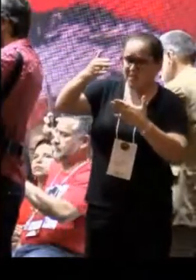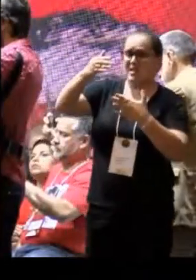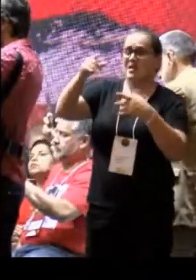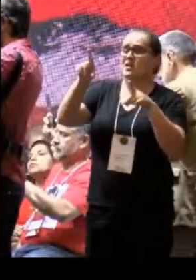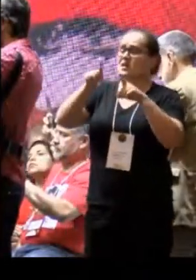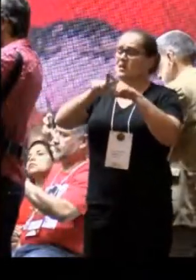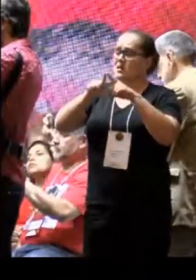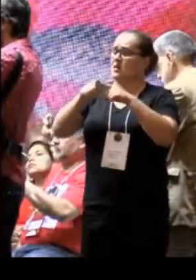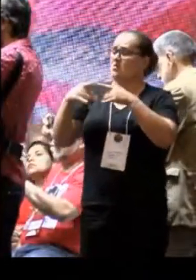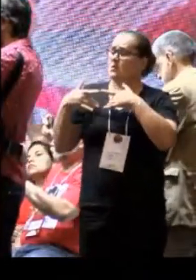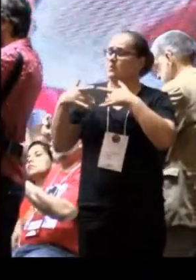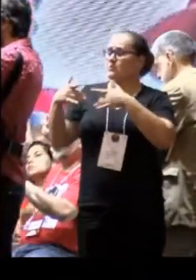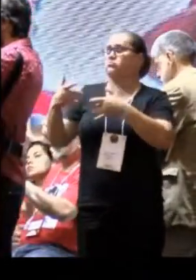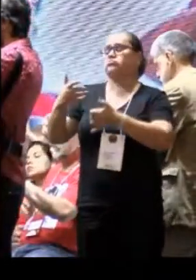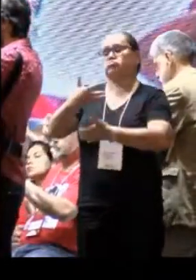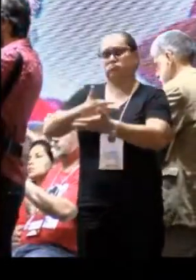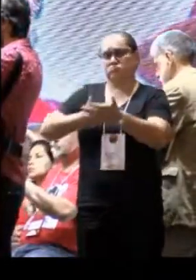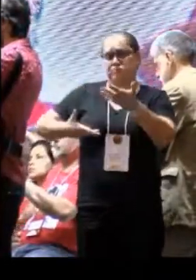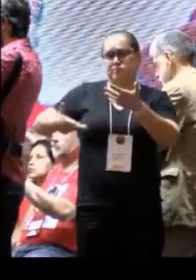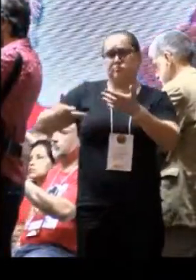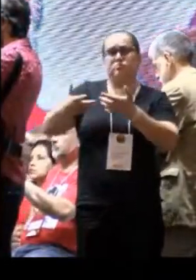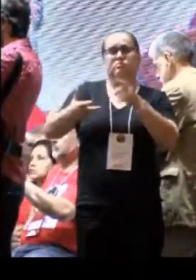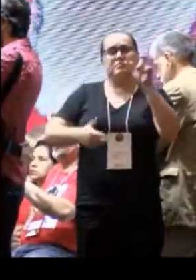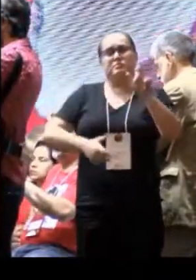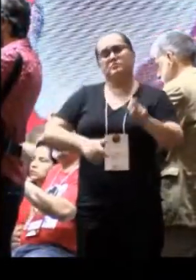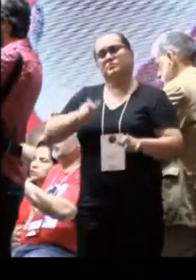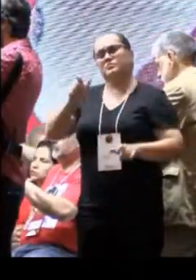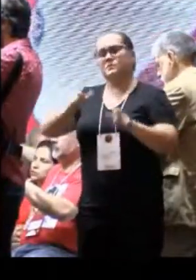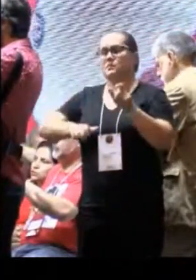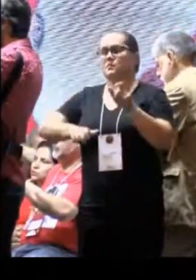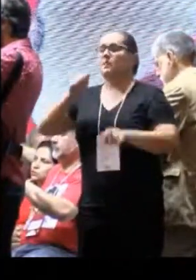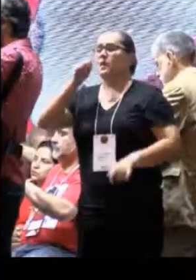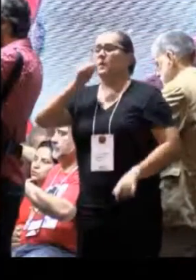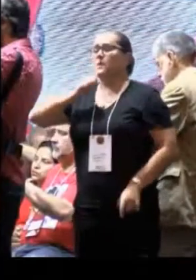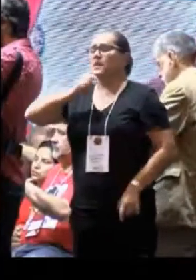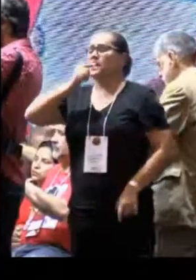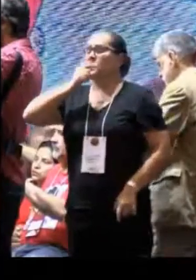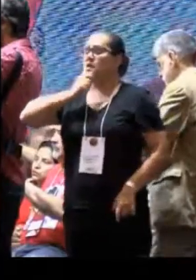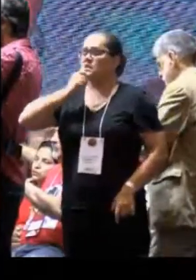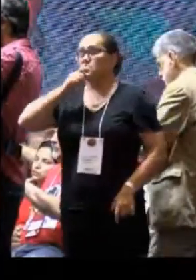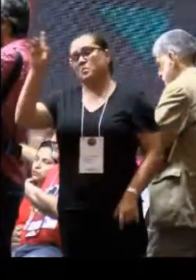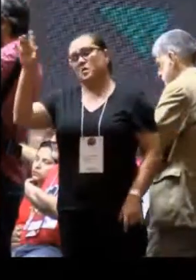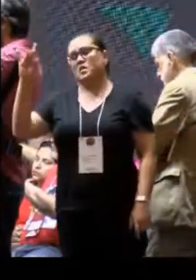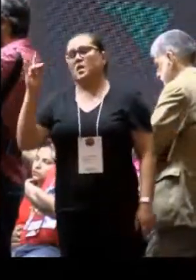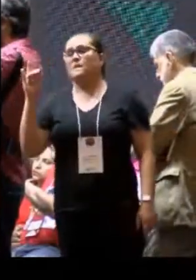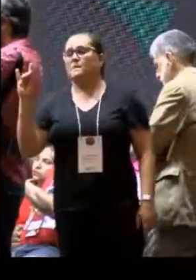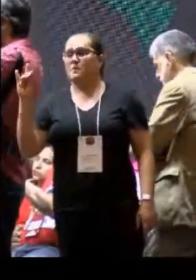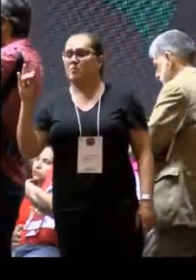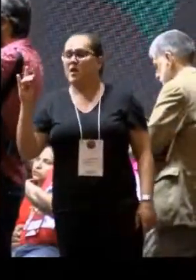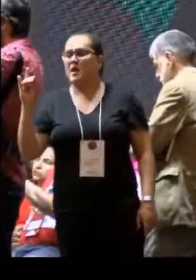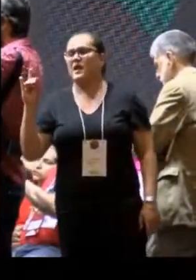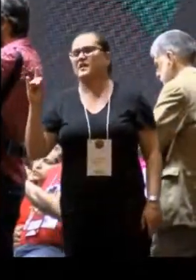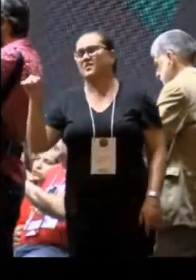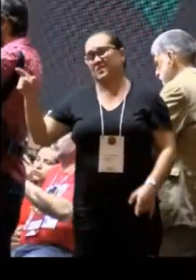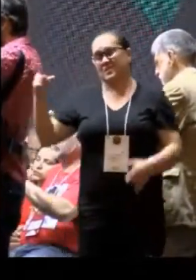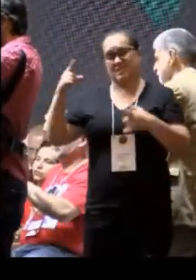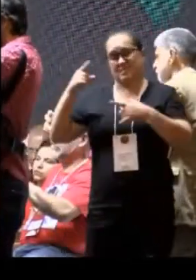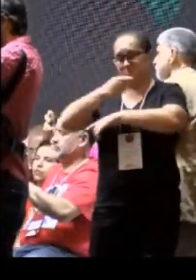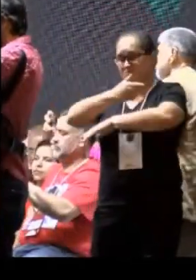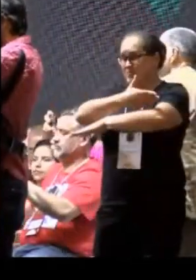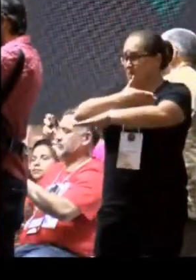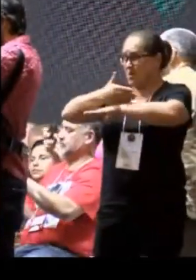solidariedade aos companheiros, mulheres e homens bolivianos que foram vítimas de um